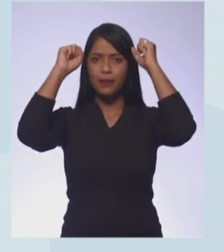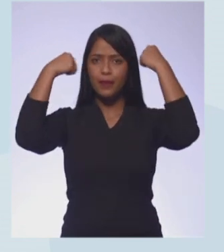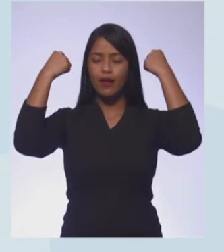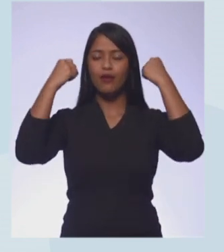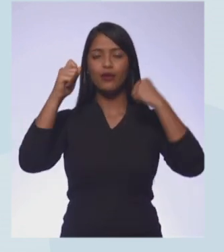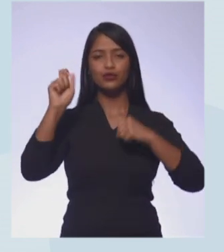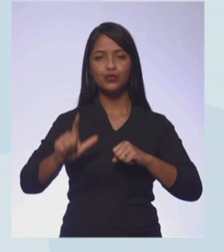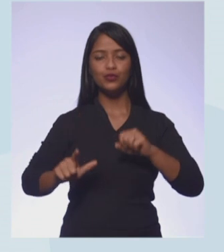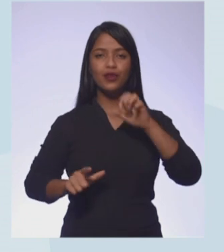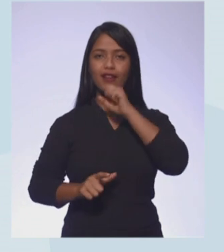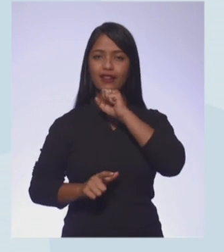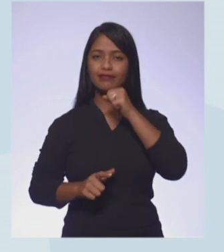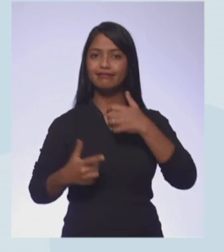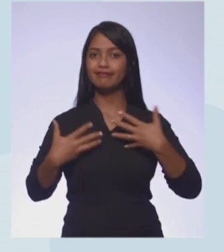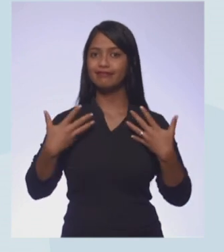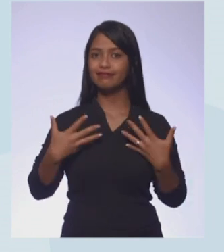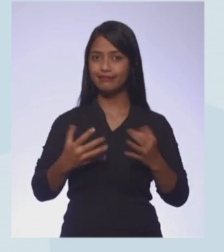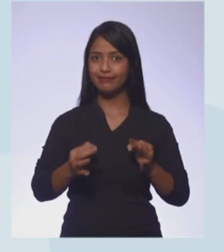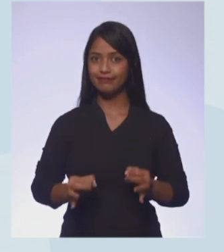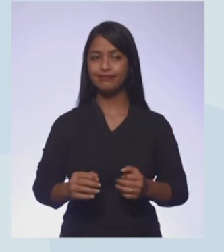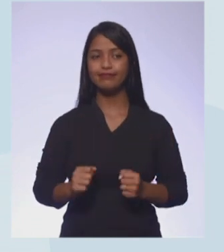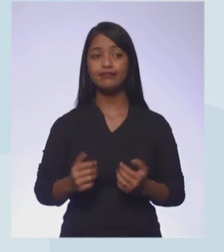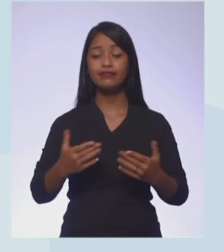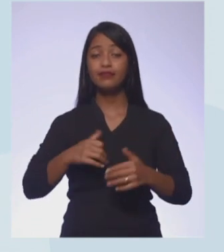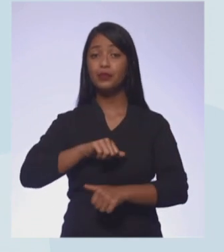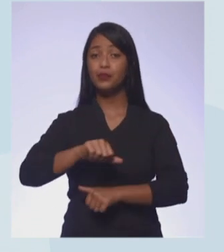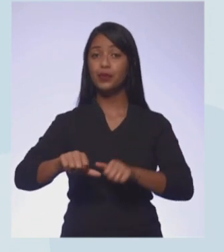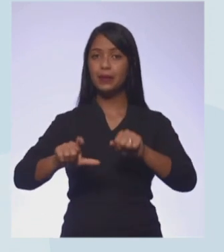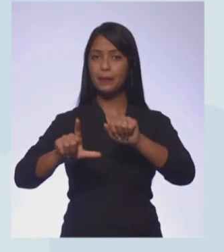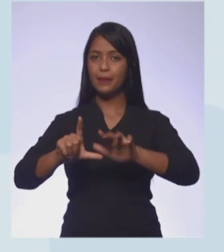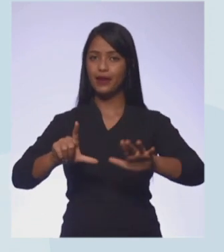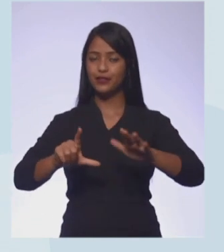foto. Tá. A próxima.